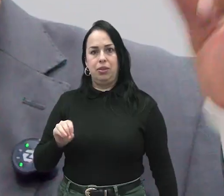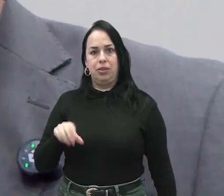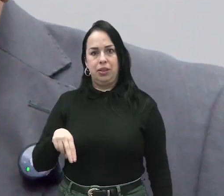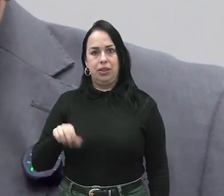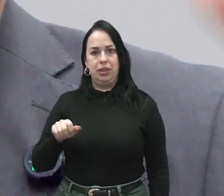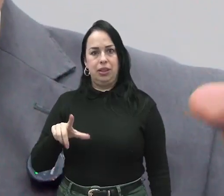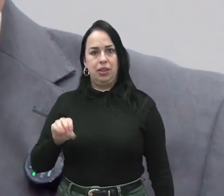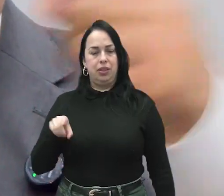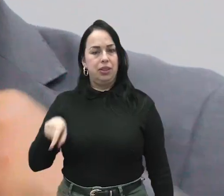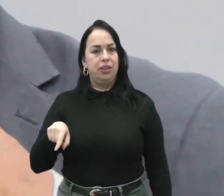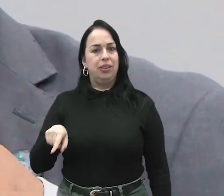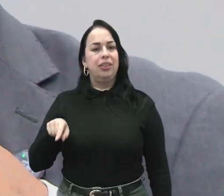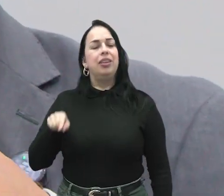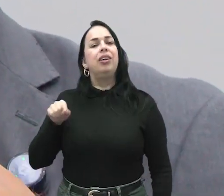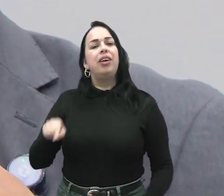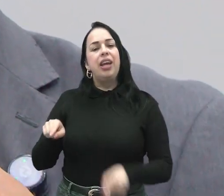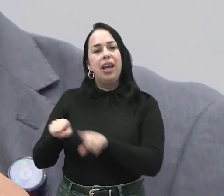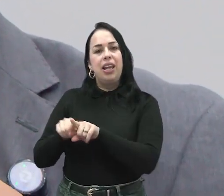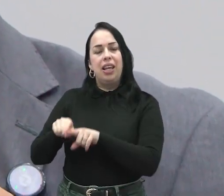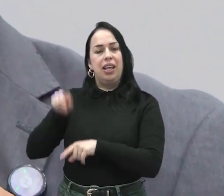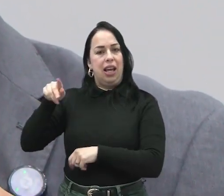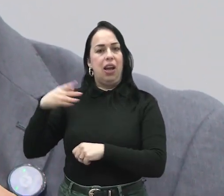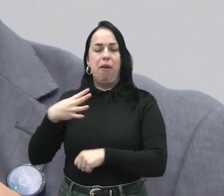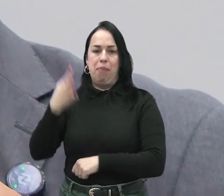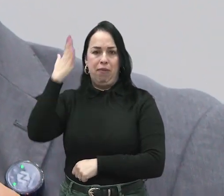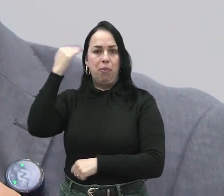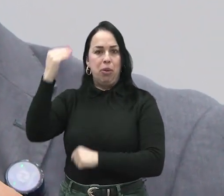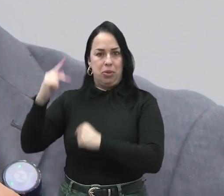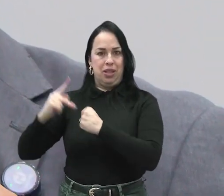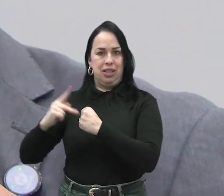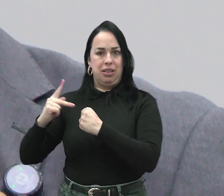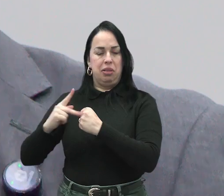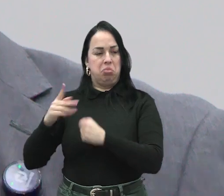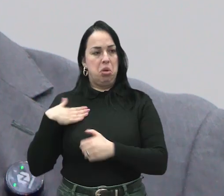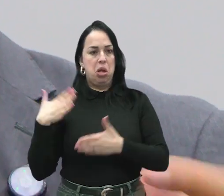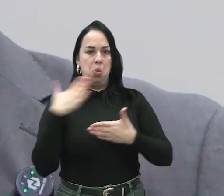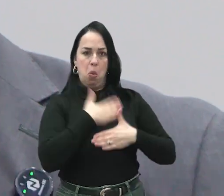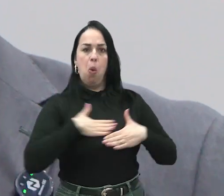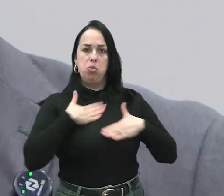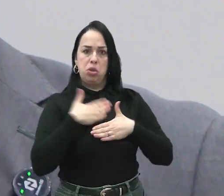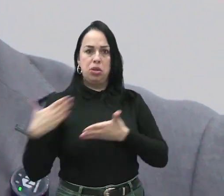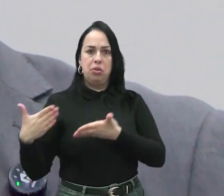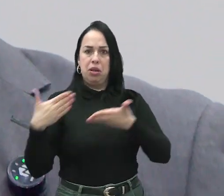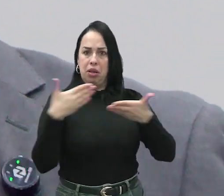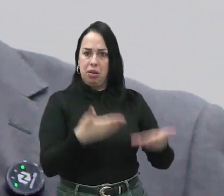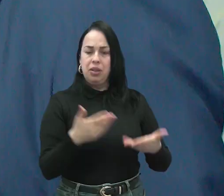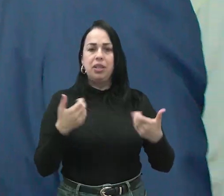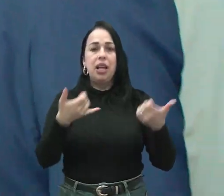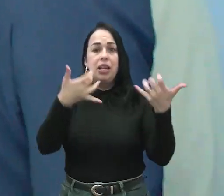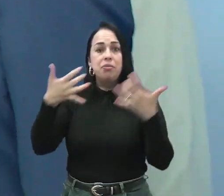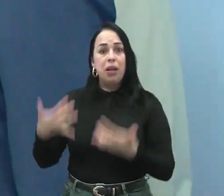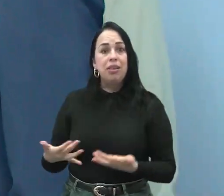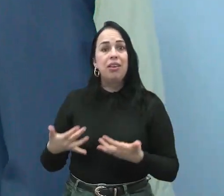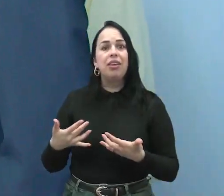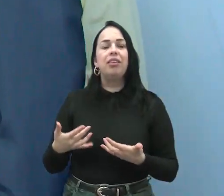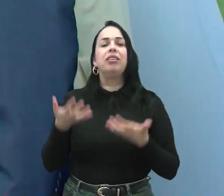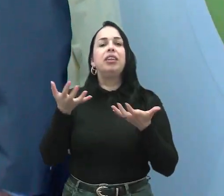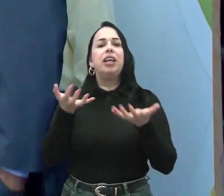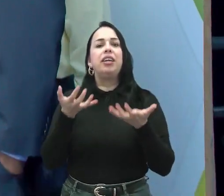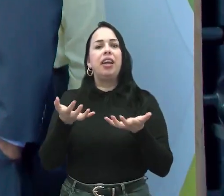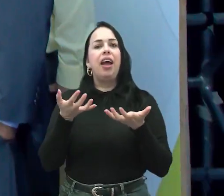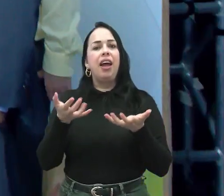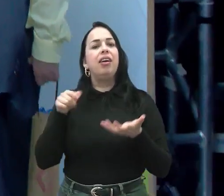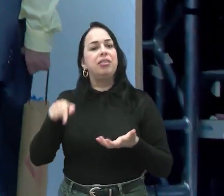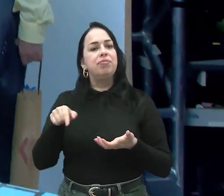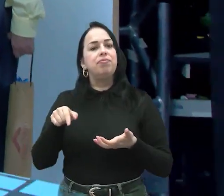importante. Ronaldo Luiz de Souza, que é conhecido como Ronaldo Calcão em Petrolina, também aprovou a recepção. Ele, inclusive,